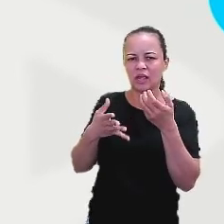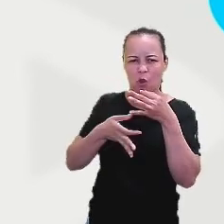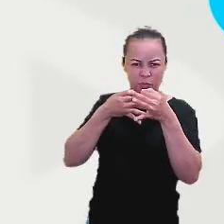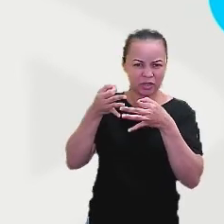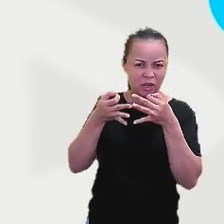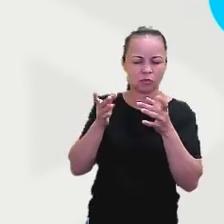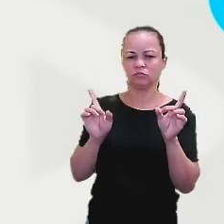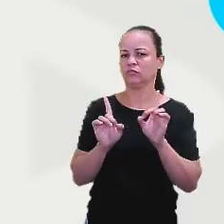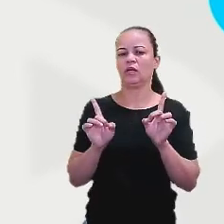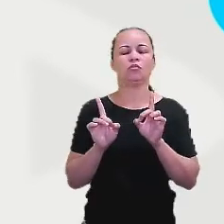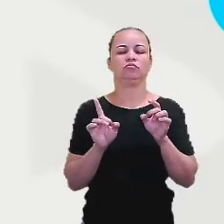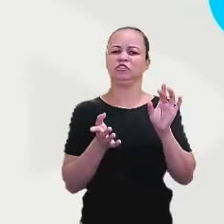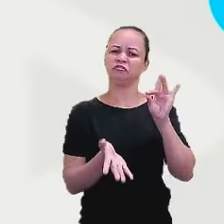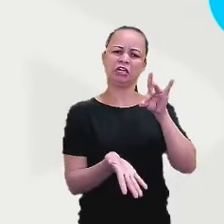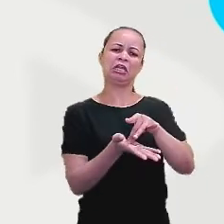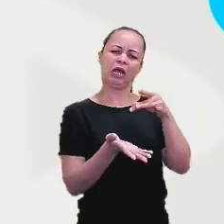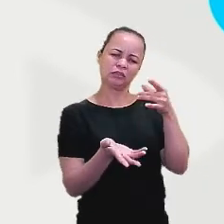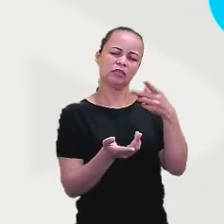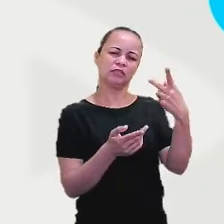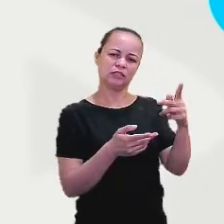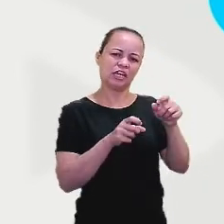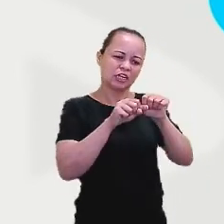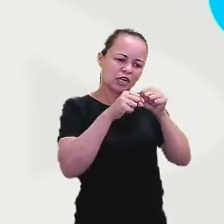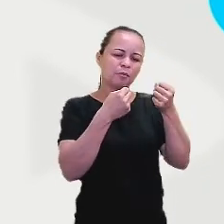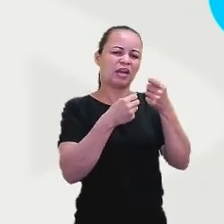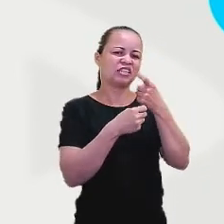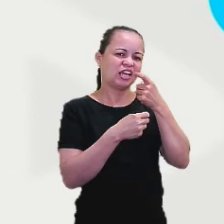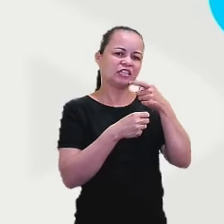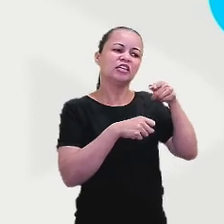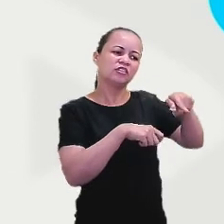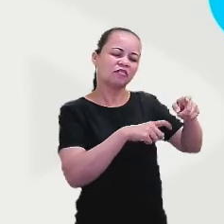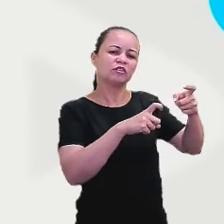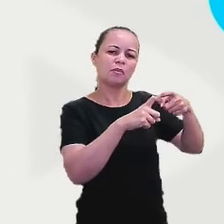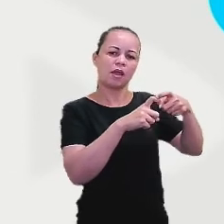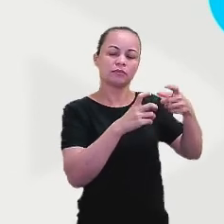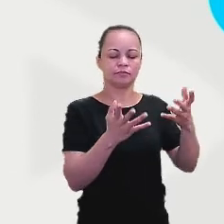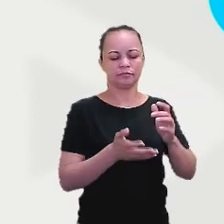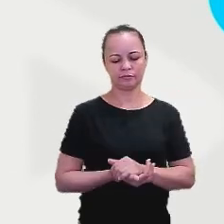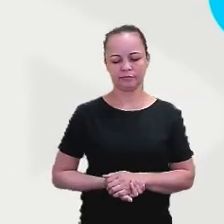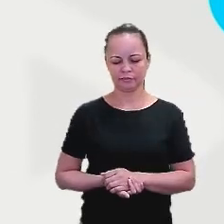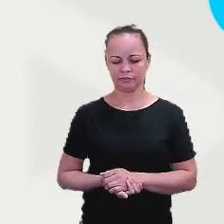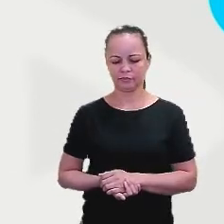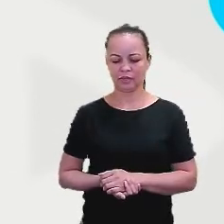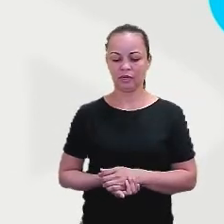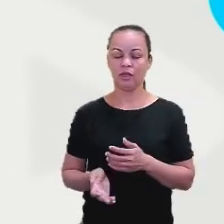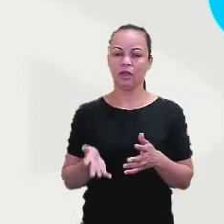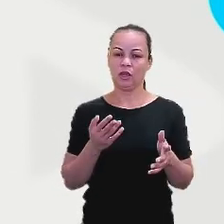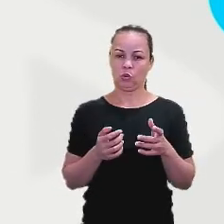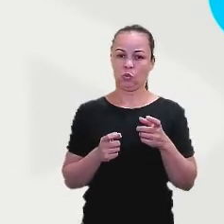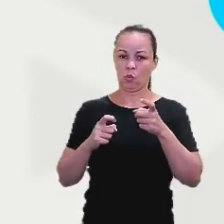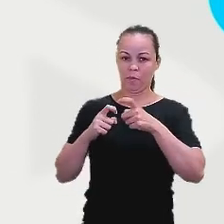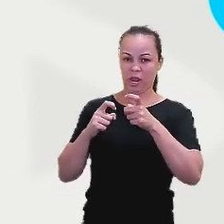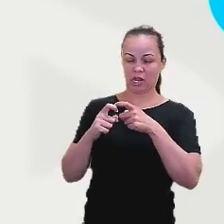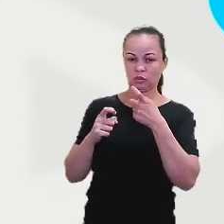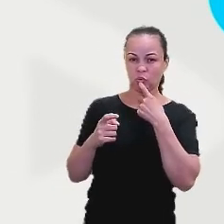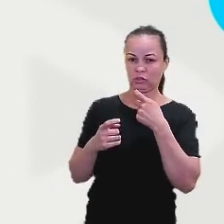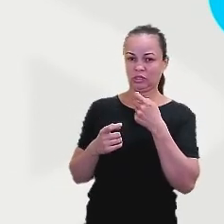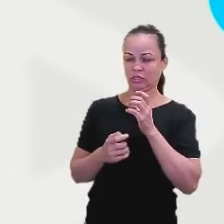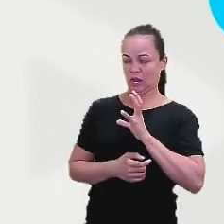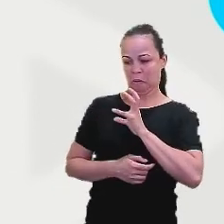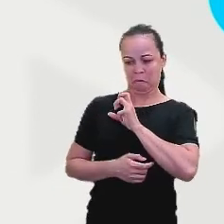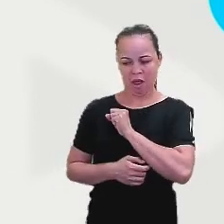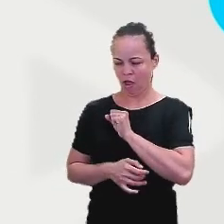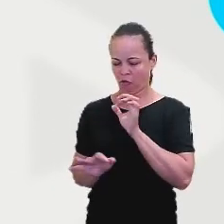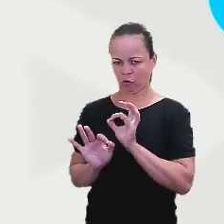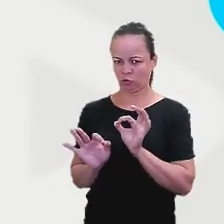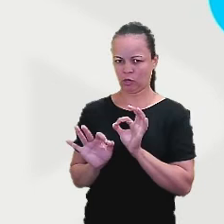estava ali no consultório para ser atendido. O Dr. Pique não parecia ser muito amável. Isso é uma